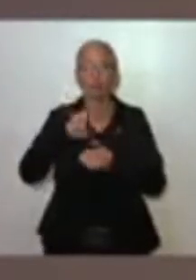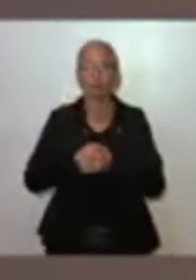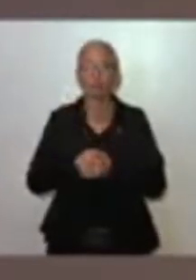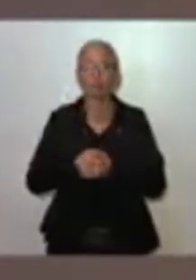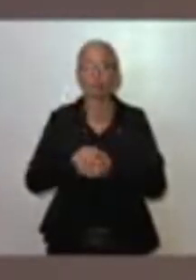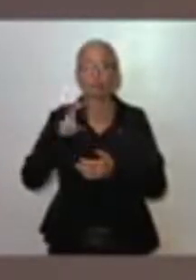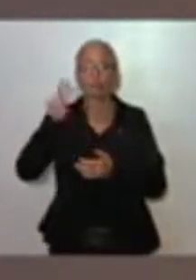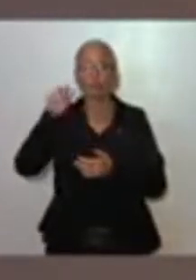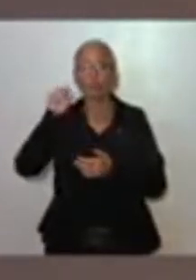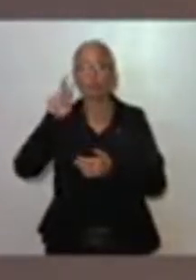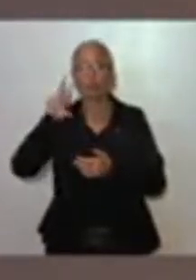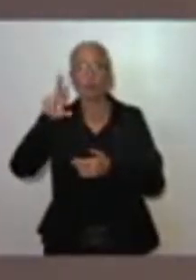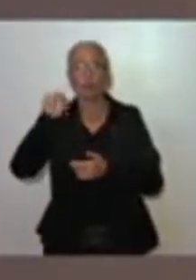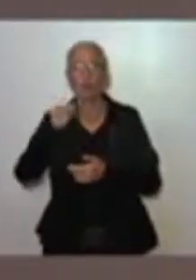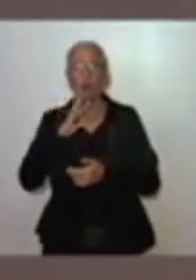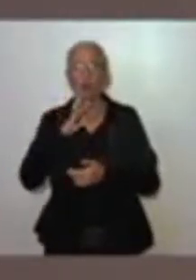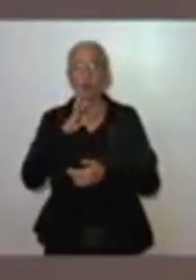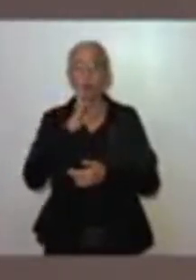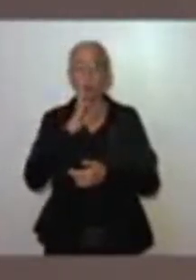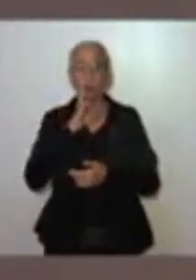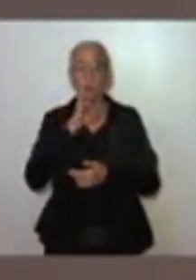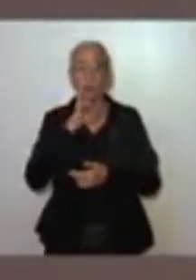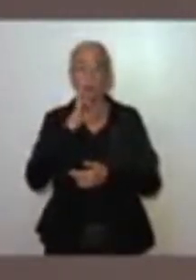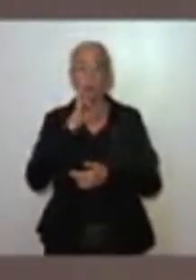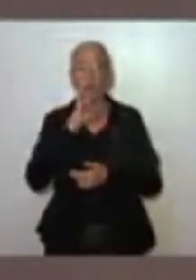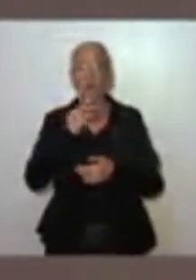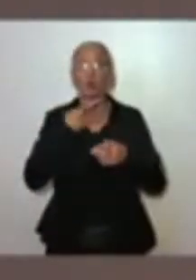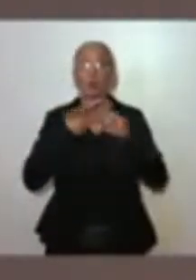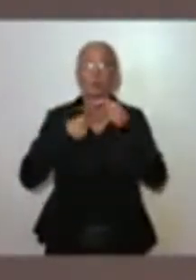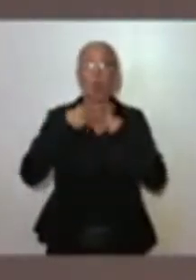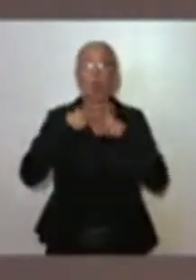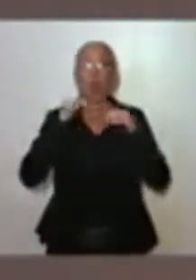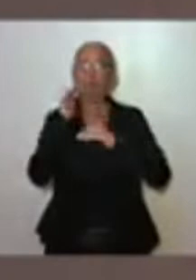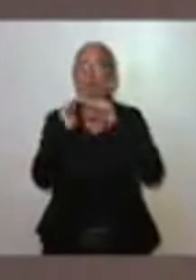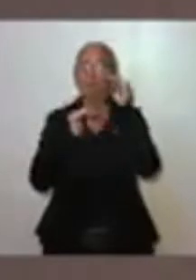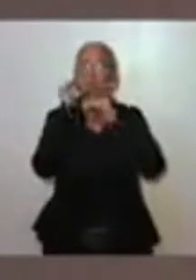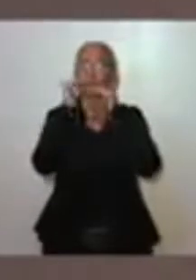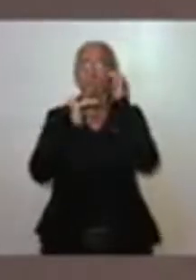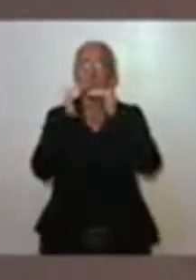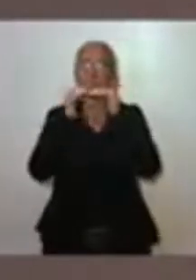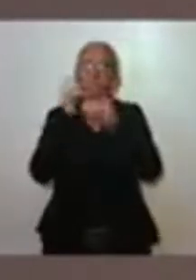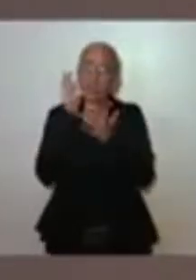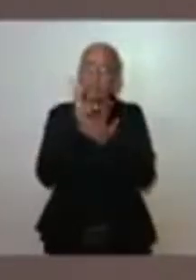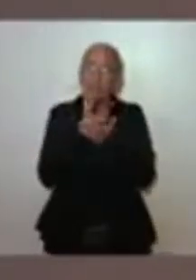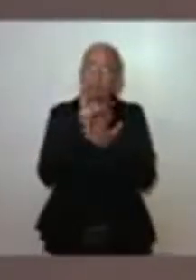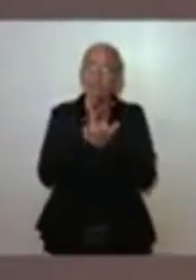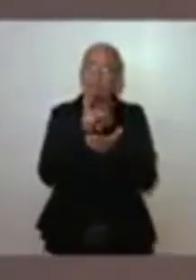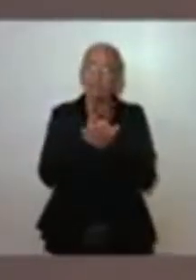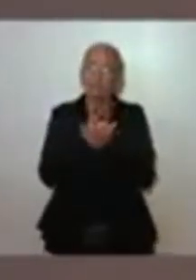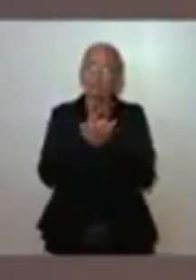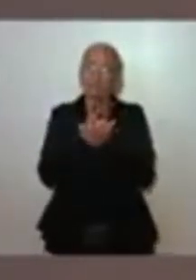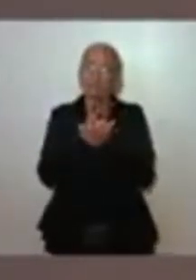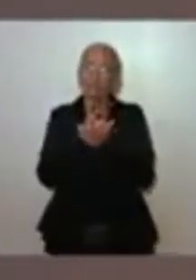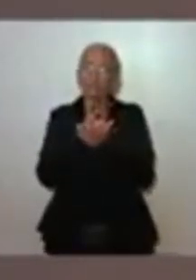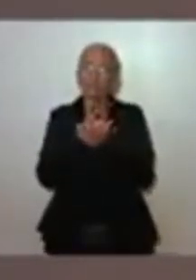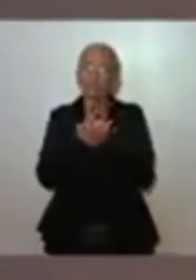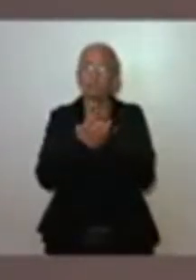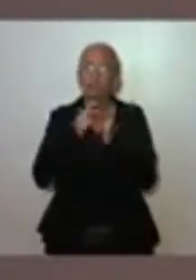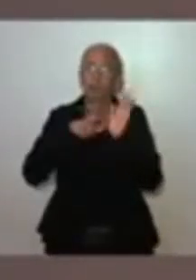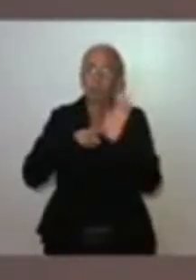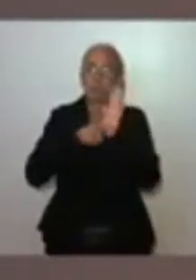valores com conhecimento e com o desejo de progredir sempre temperado pela